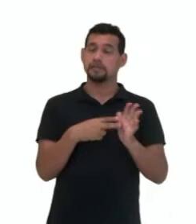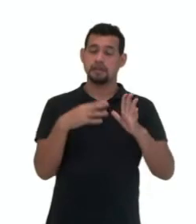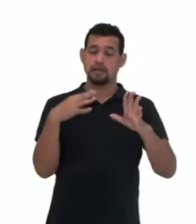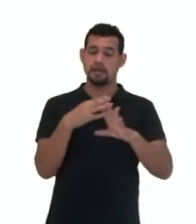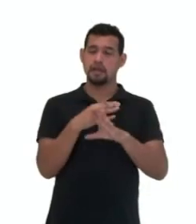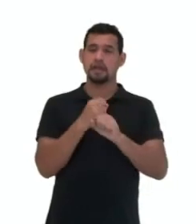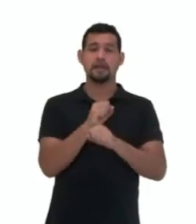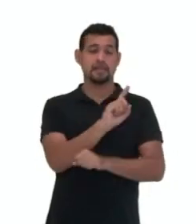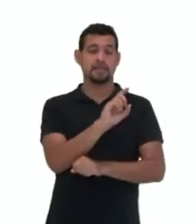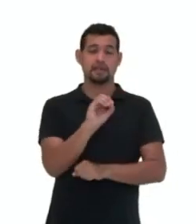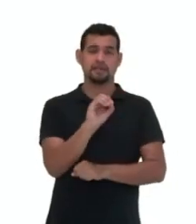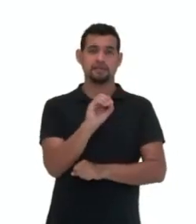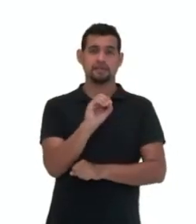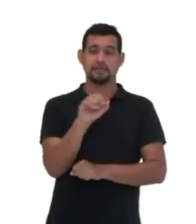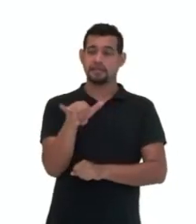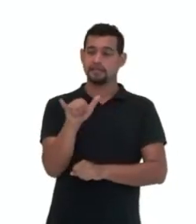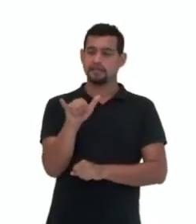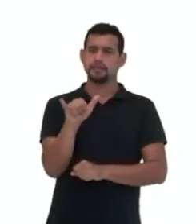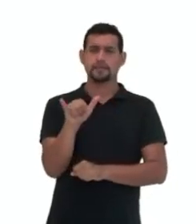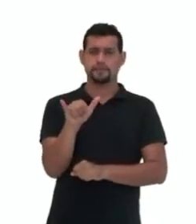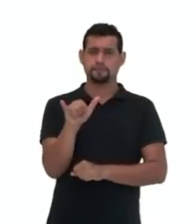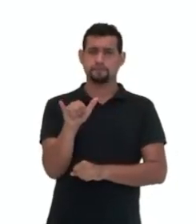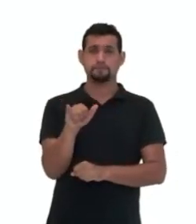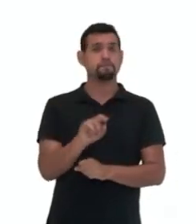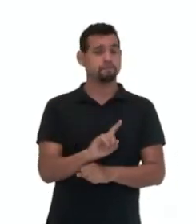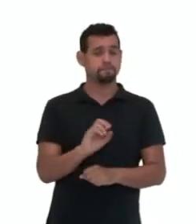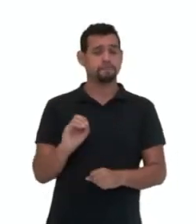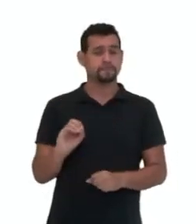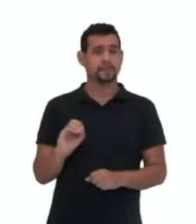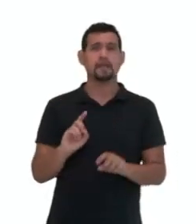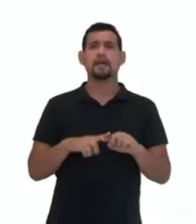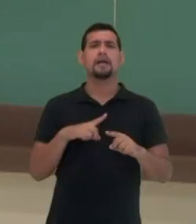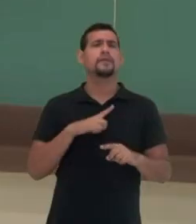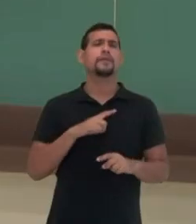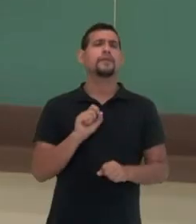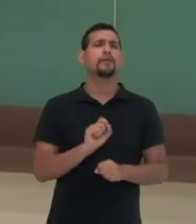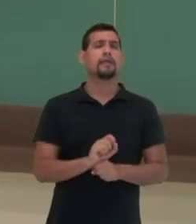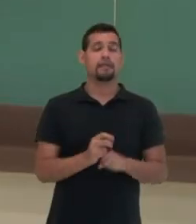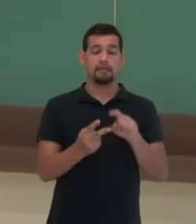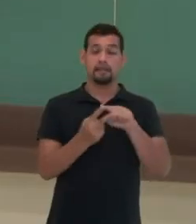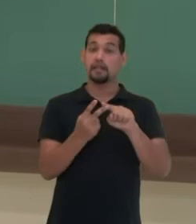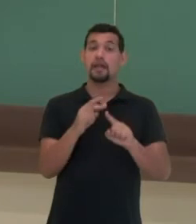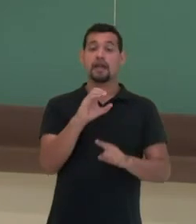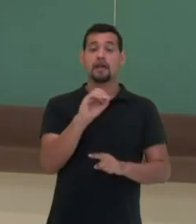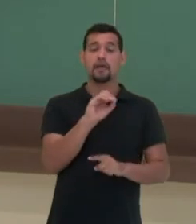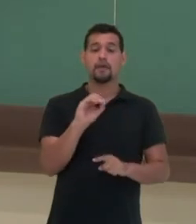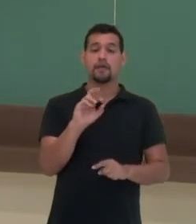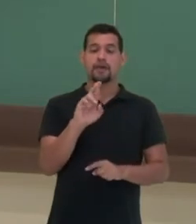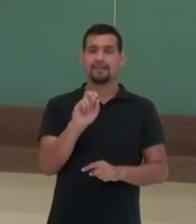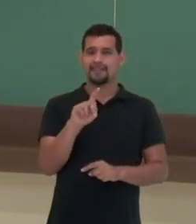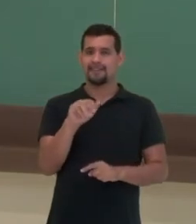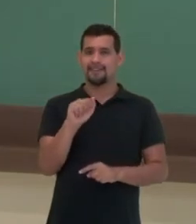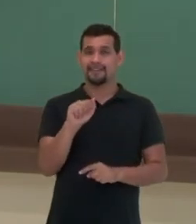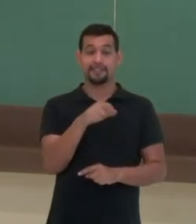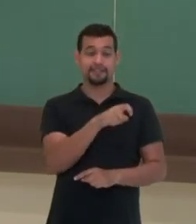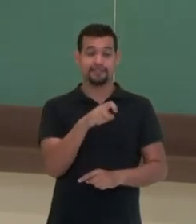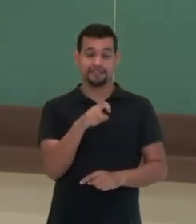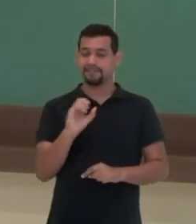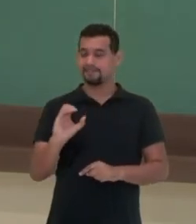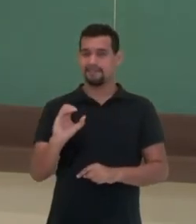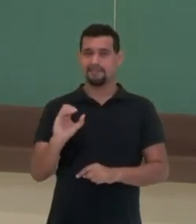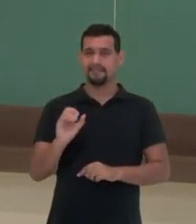continha, 10, y do vértice, 100. Então, eu tenho aí as coordenadas do vértice, x e